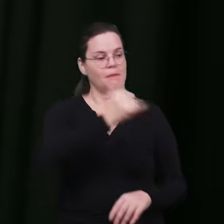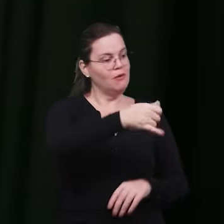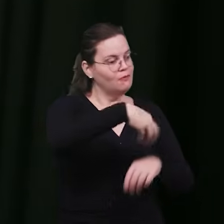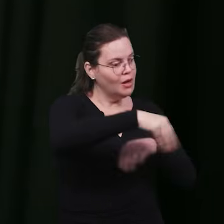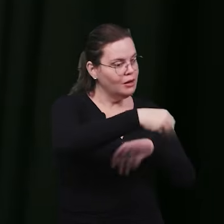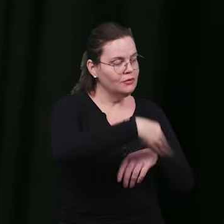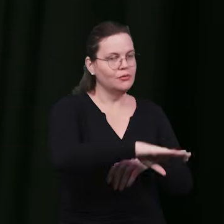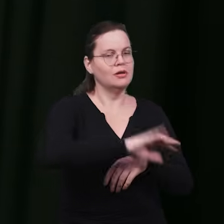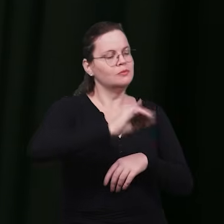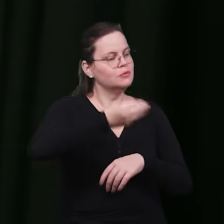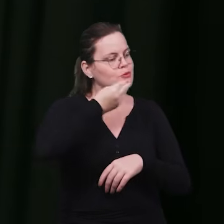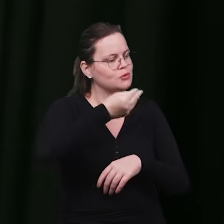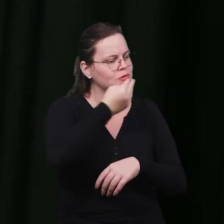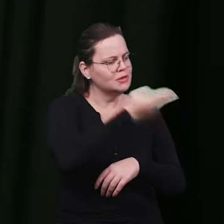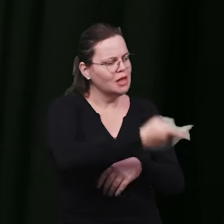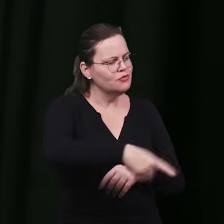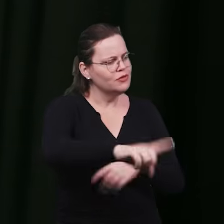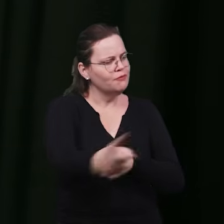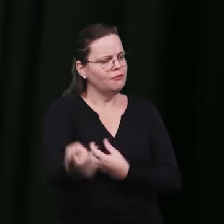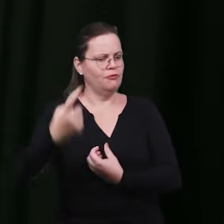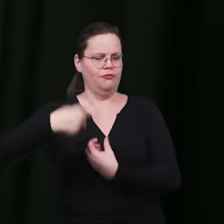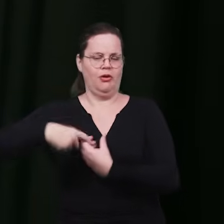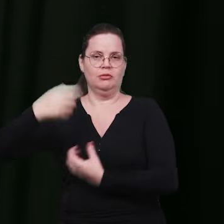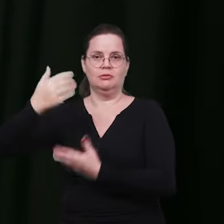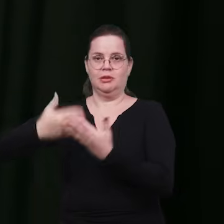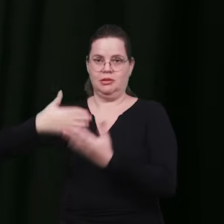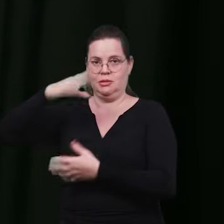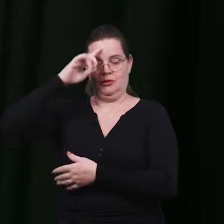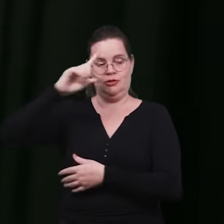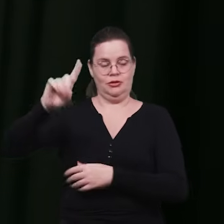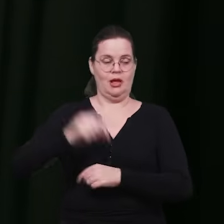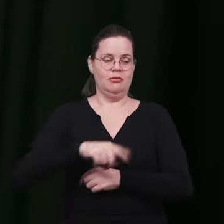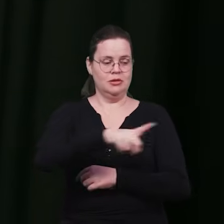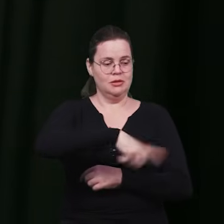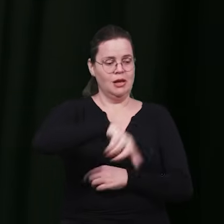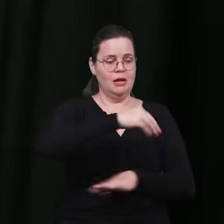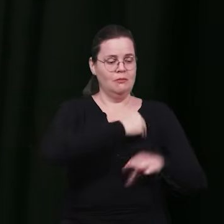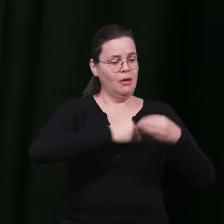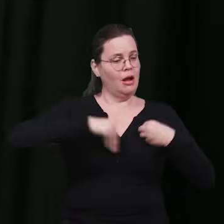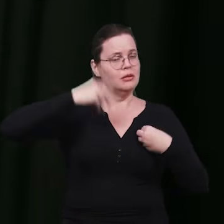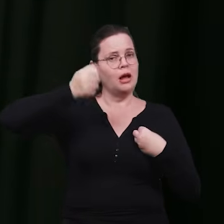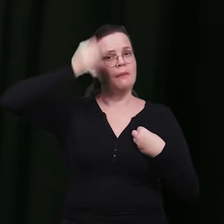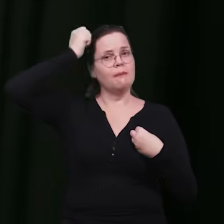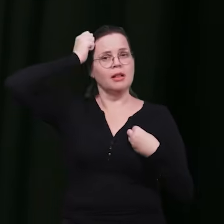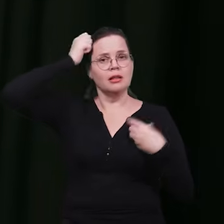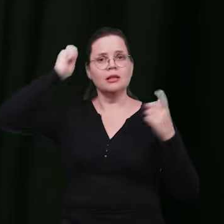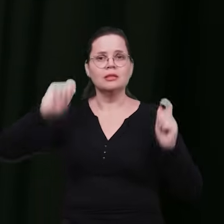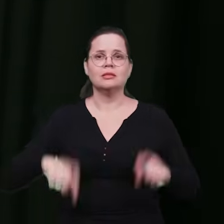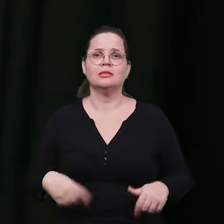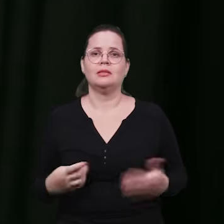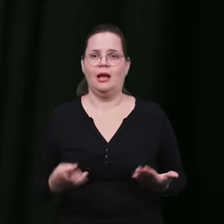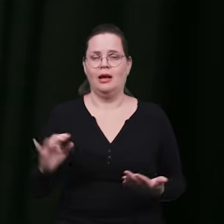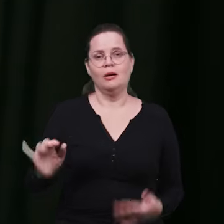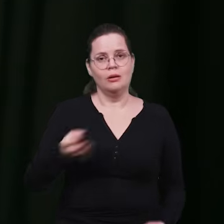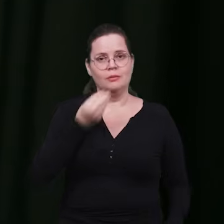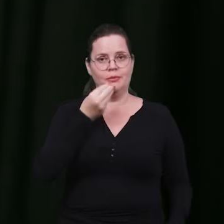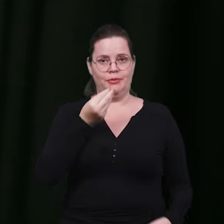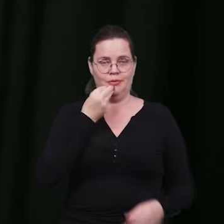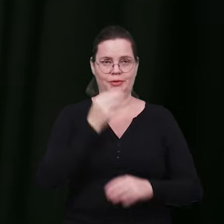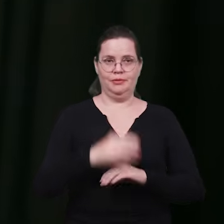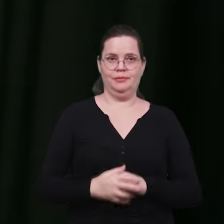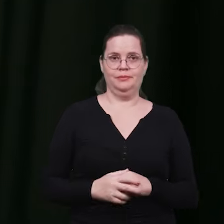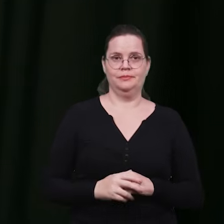uma oportunidade para o povo se arrepender e voltar para o Senhor. E nós